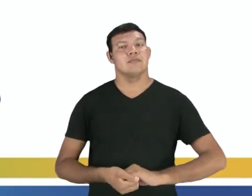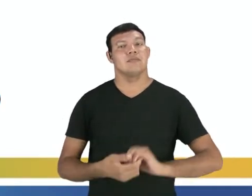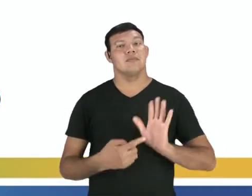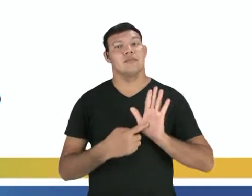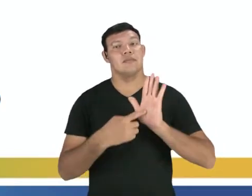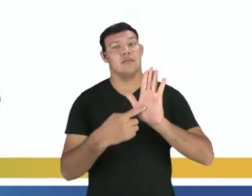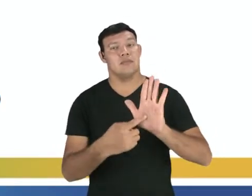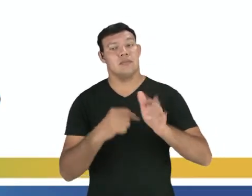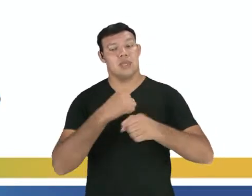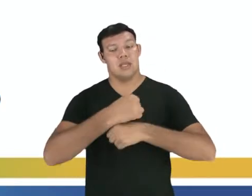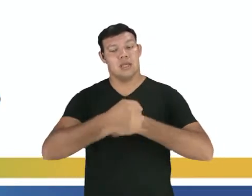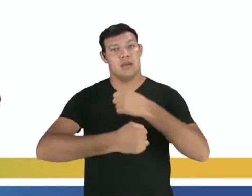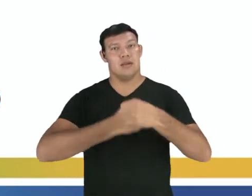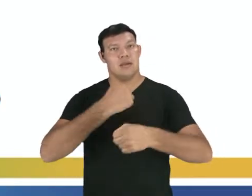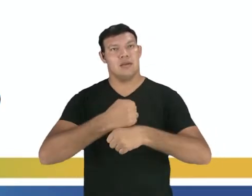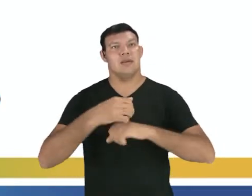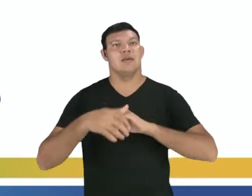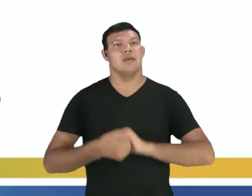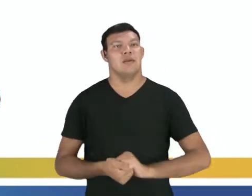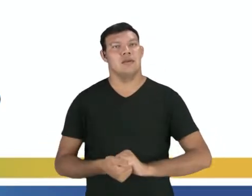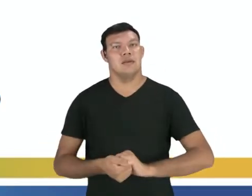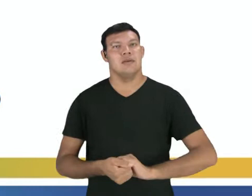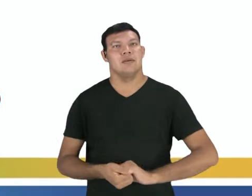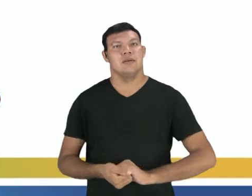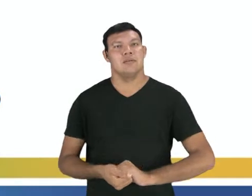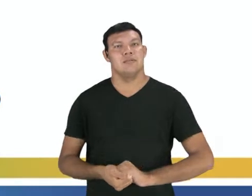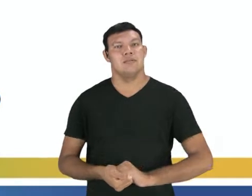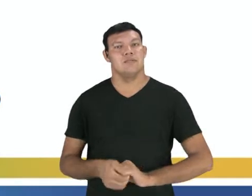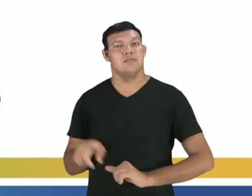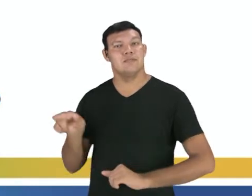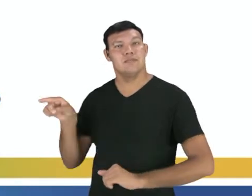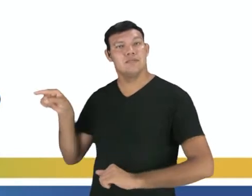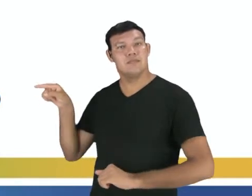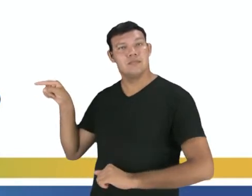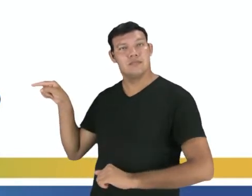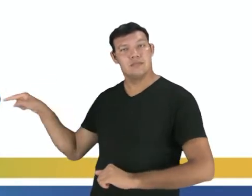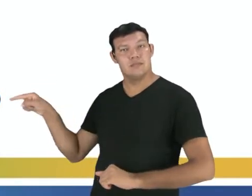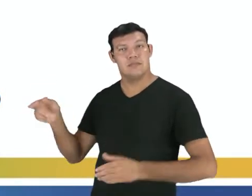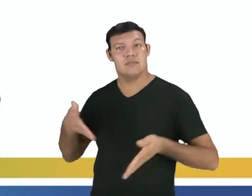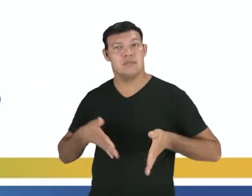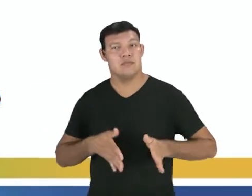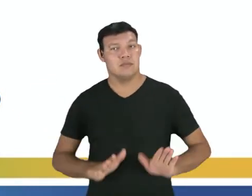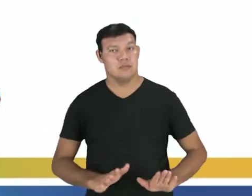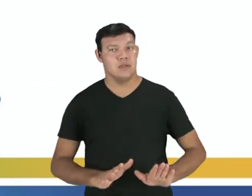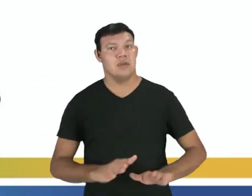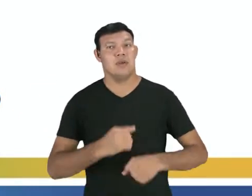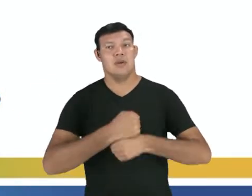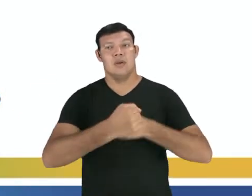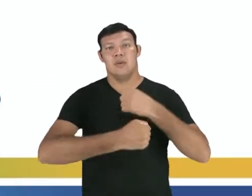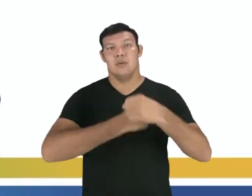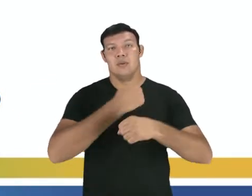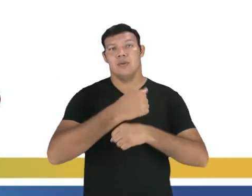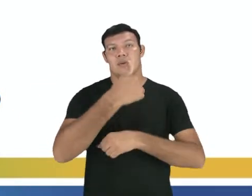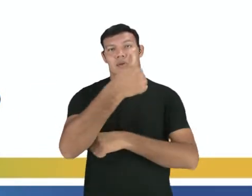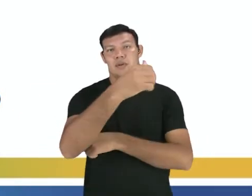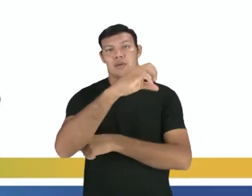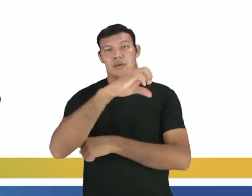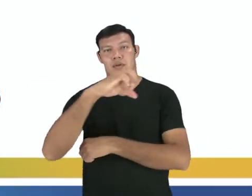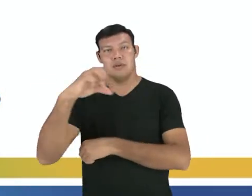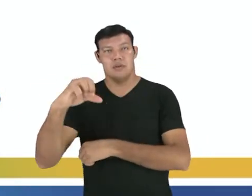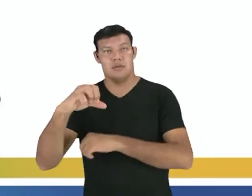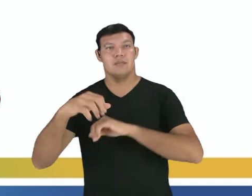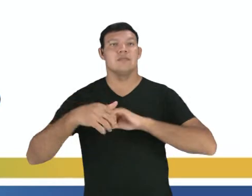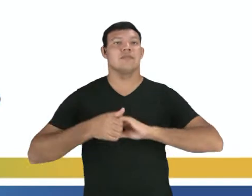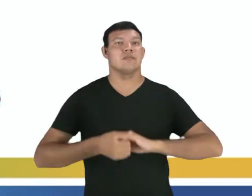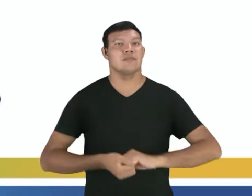para indicação de um ano por exemplo indo na íntima antes não é em 1999 she